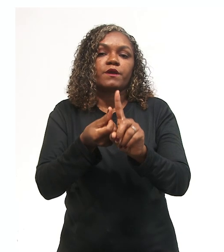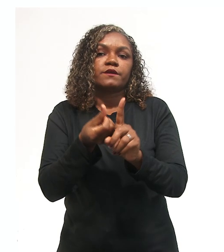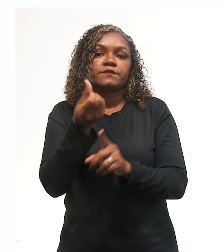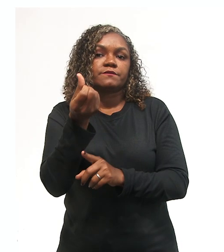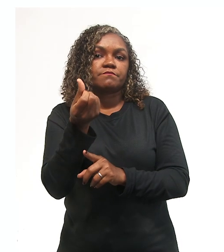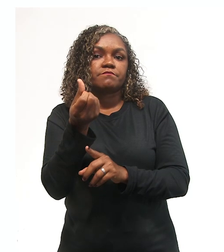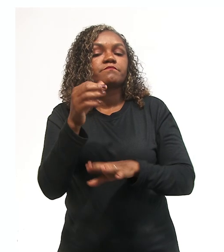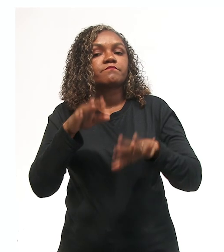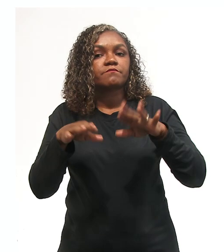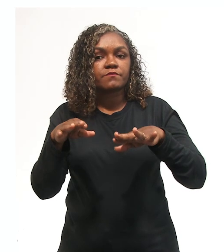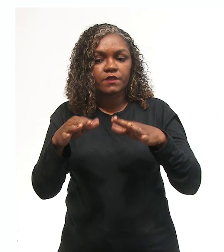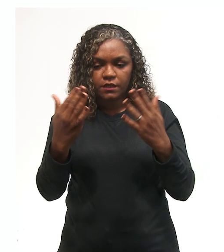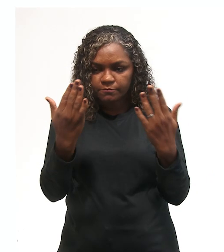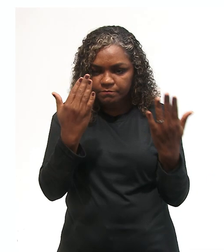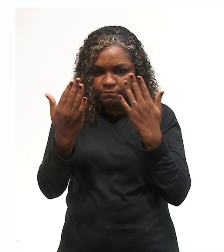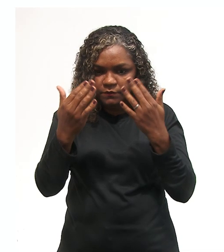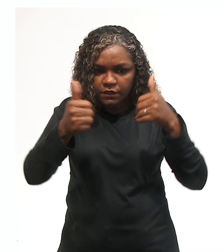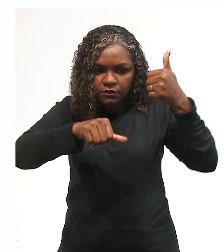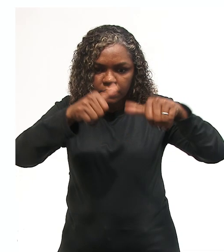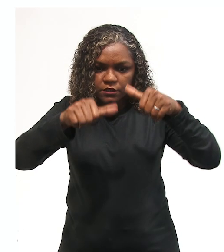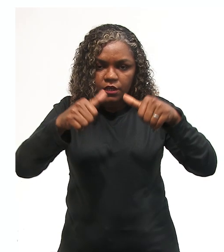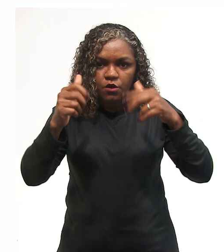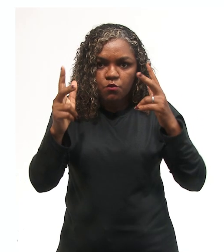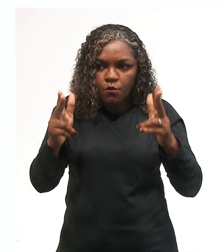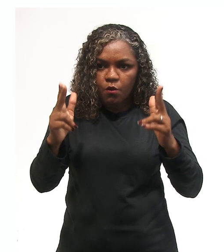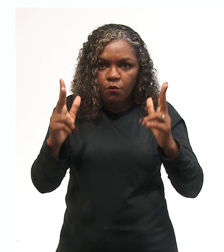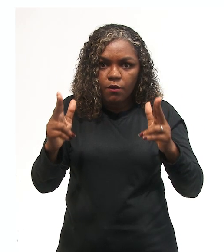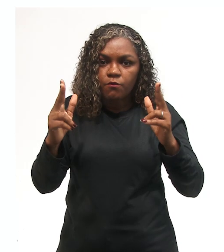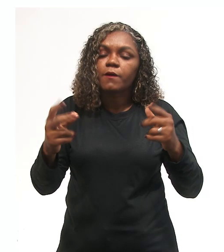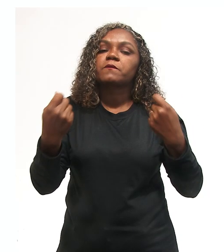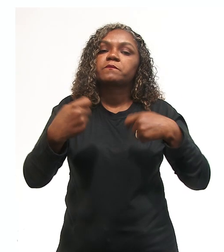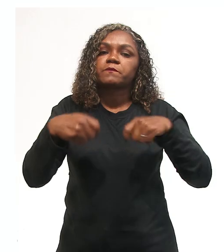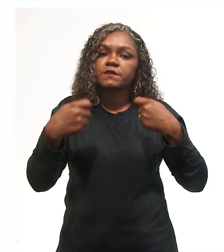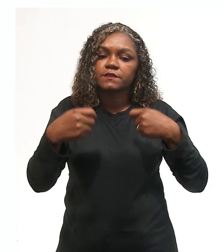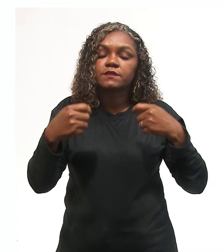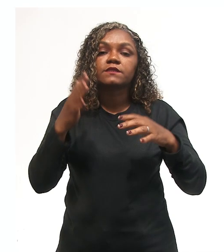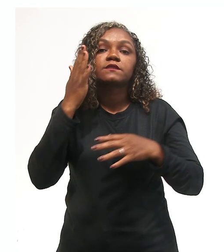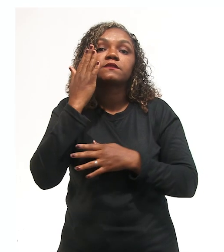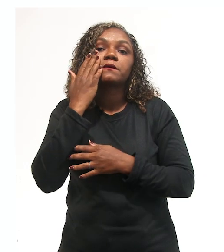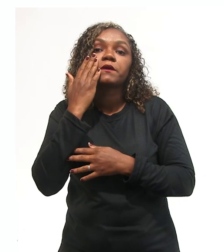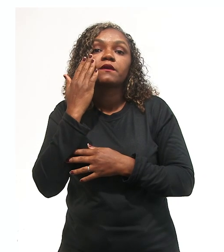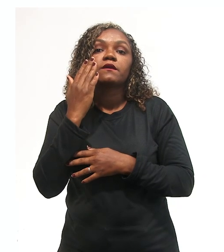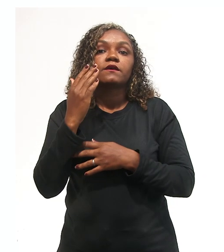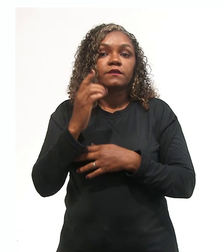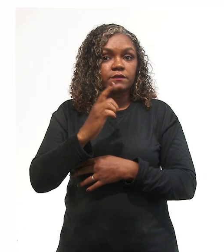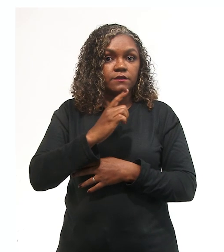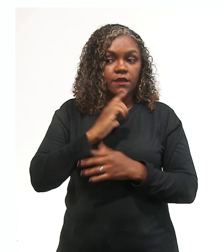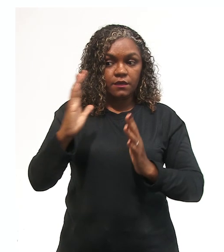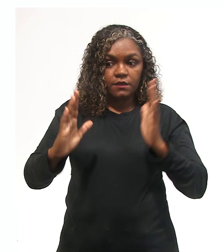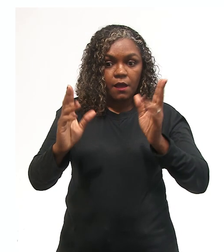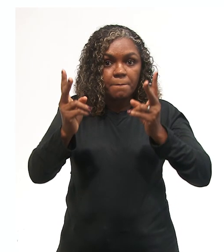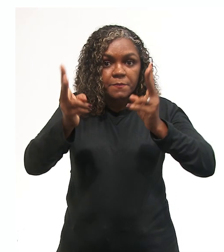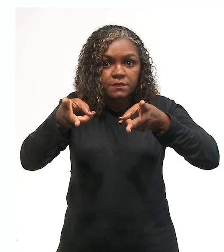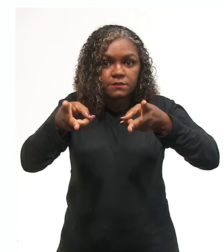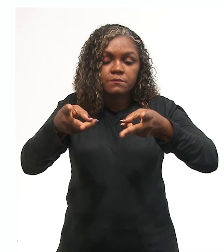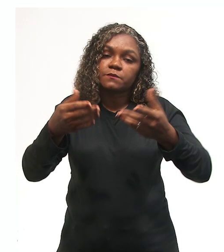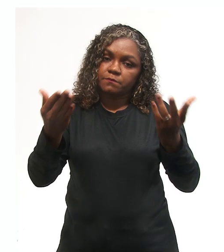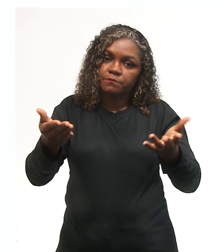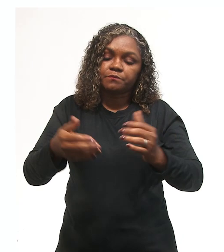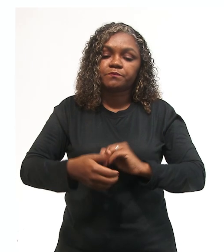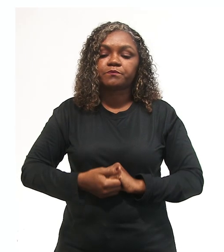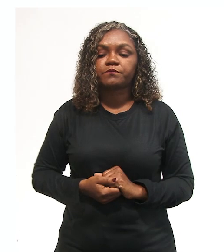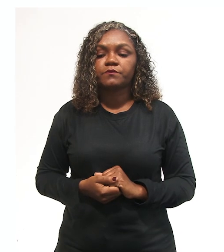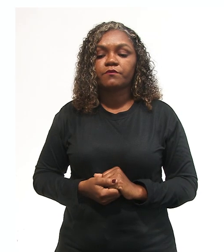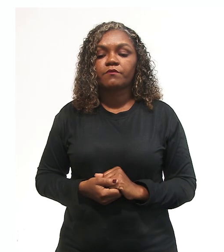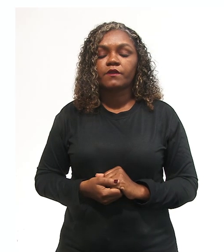prazo, a gente tem que os dois, tem que verificar se os dois estão na mesma unidade de tempo, né? E aí eu vou fazer